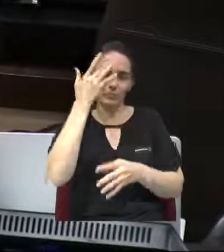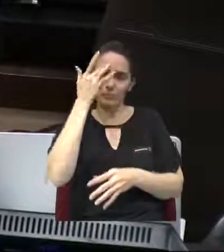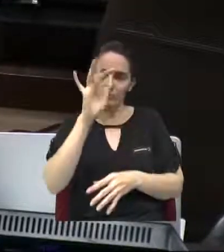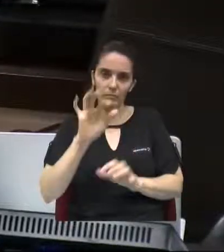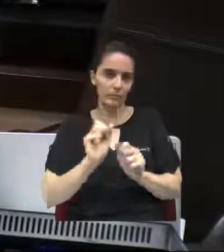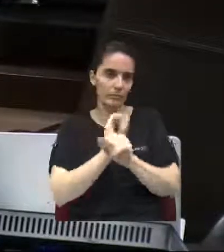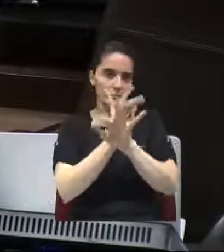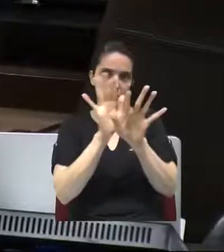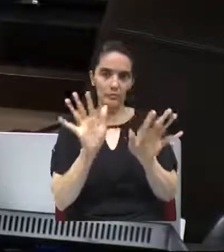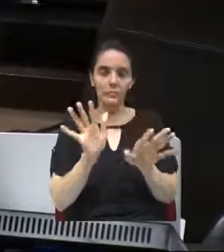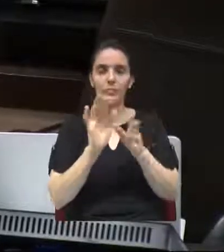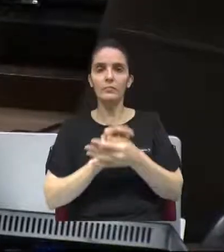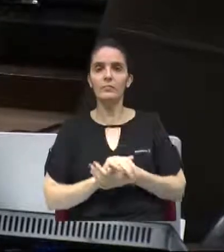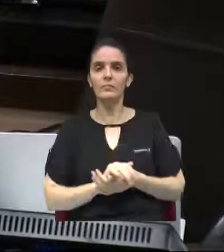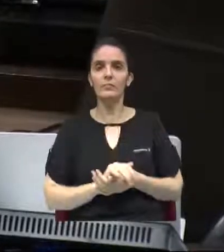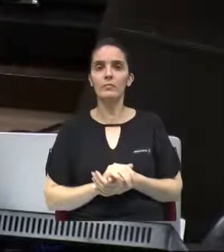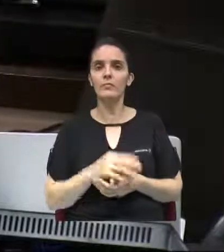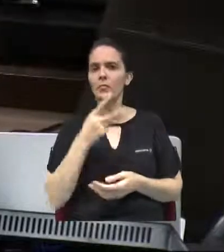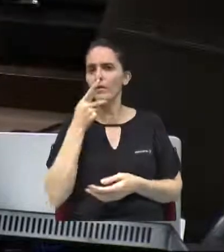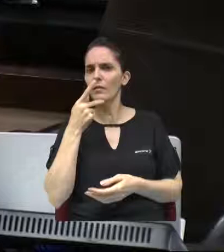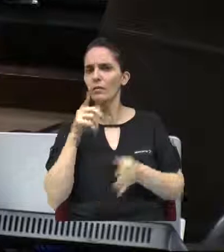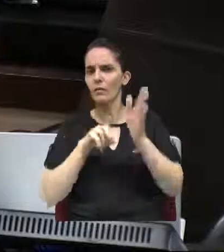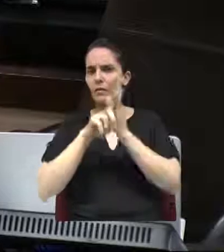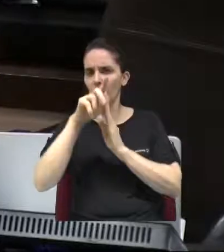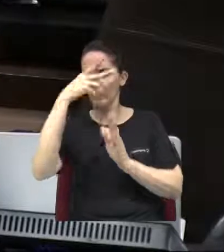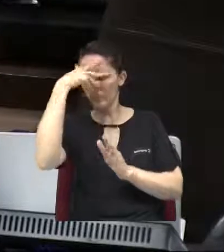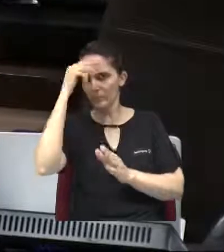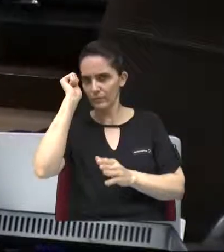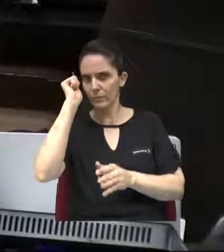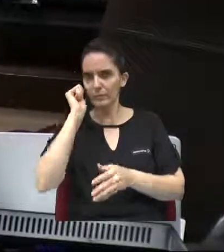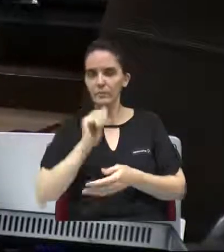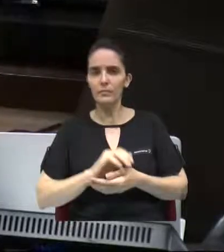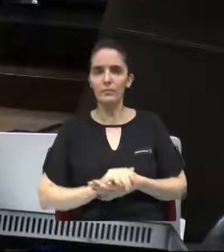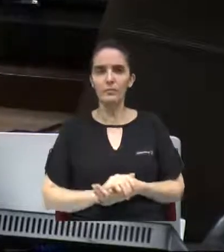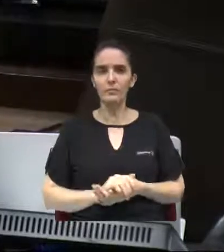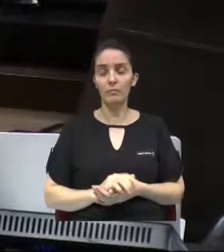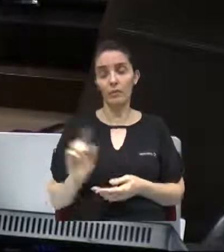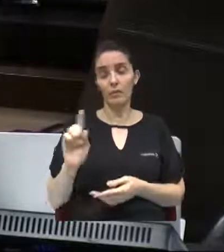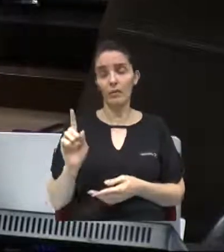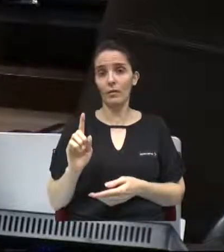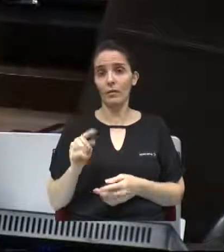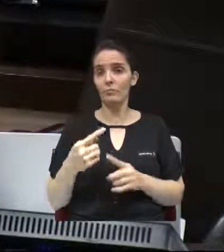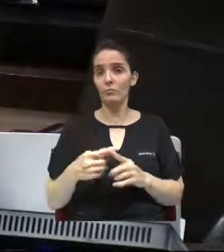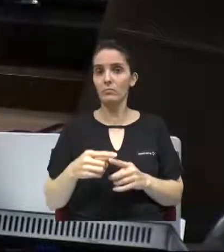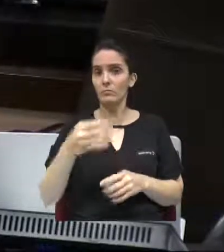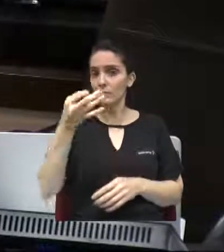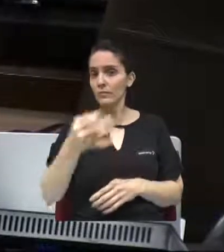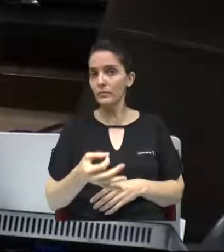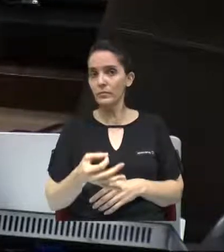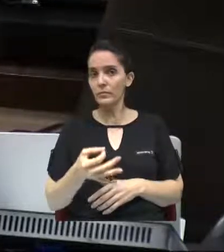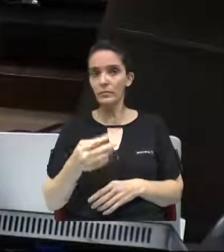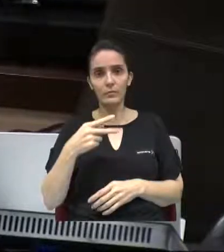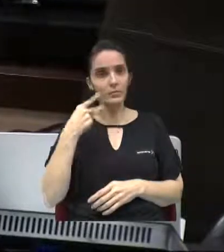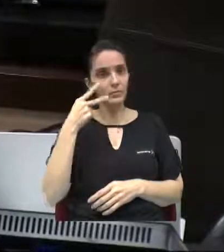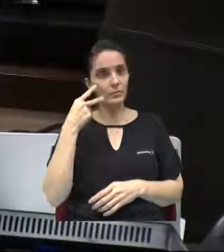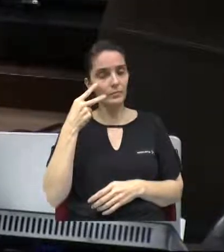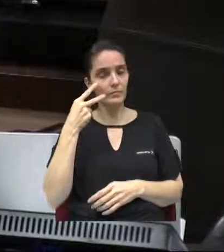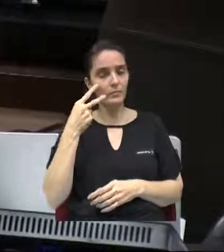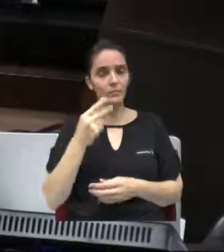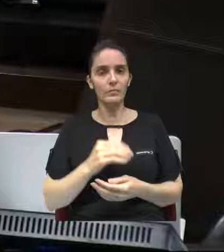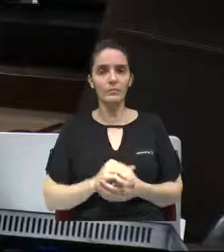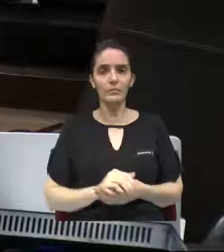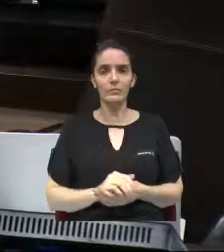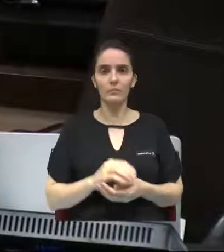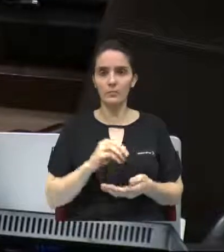Mas até ela falou, vamos fazer requerimento, né? O pessoal do gabinete, eu falei, não, porque eu tenho certeza que algum vereador, né, quando é marcado geralmente